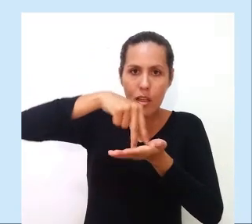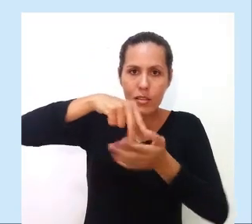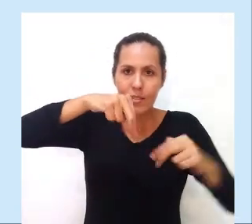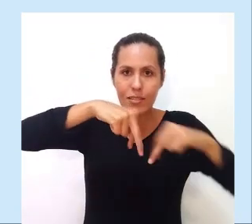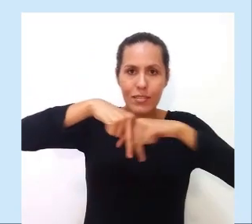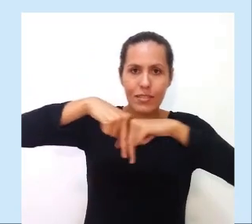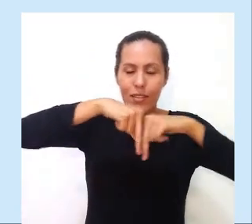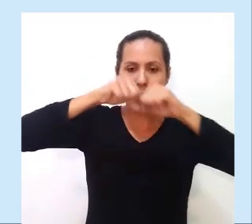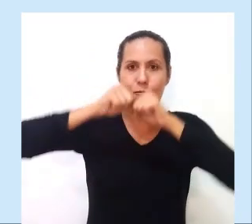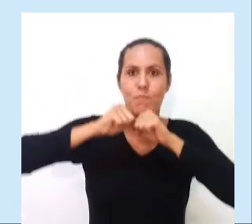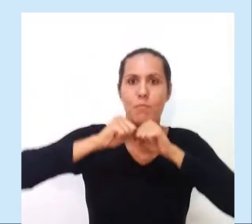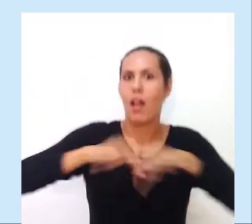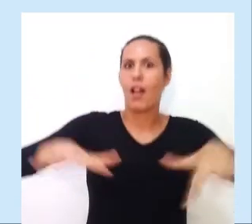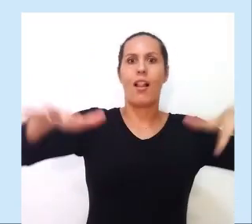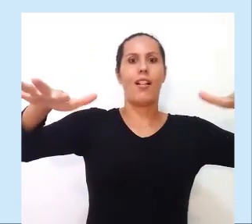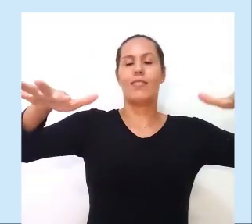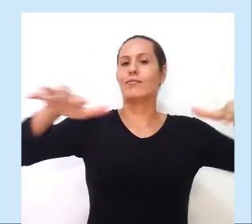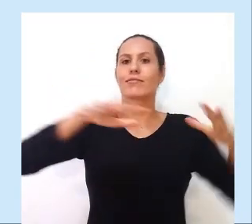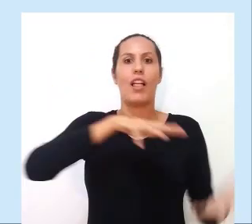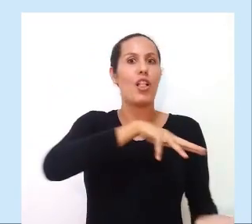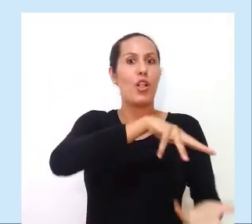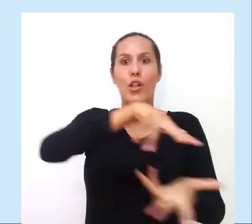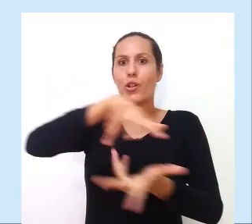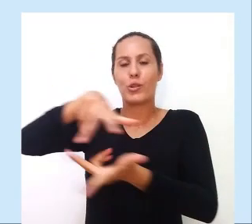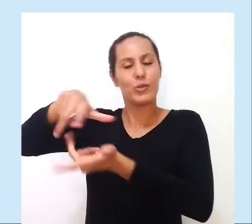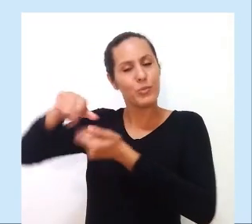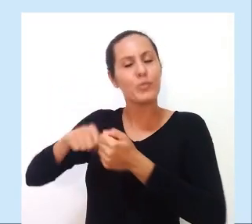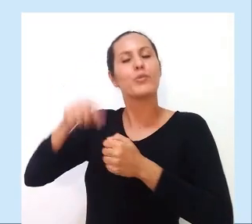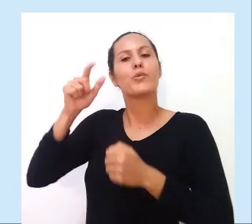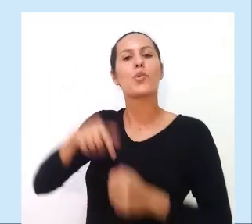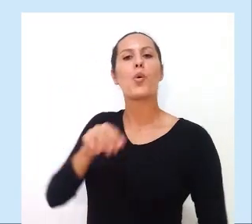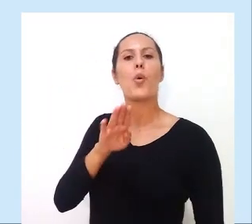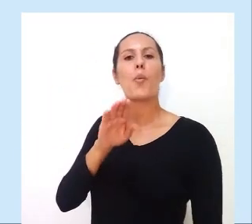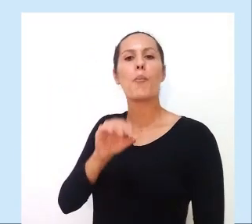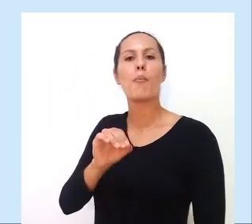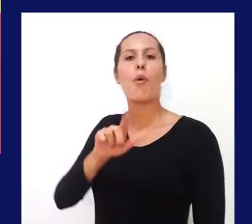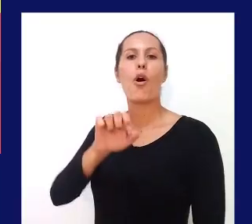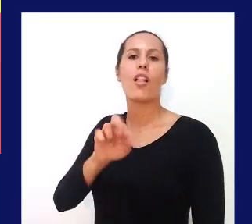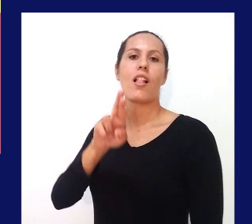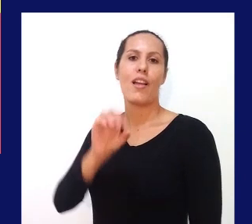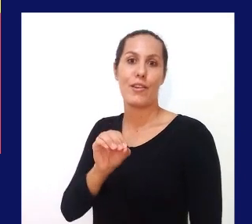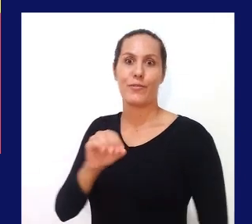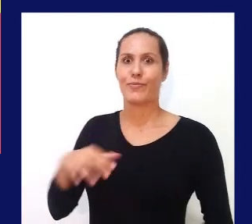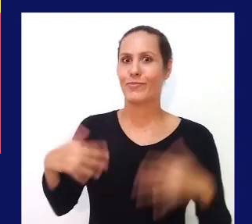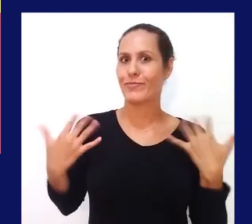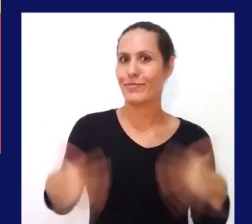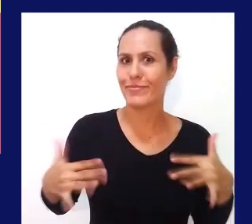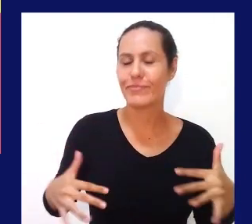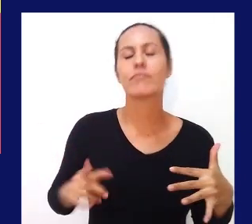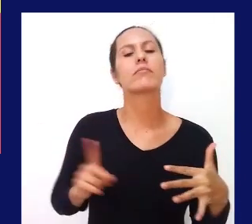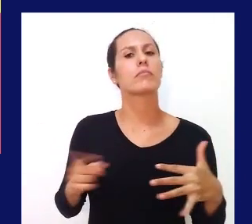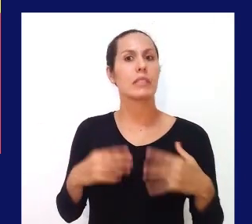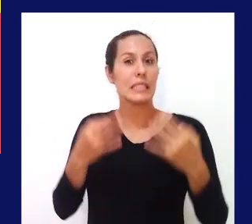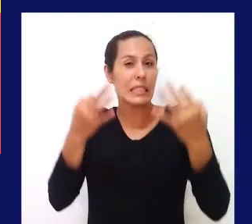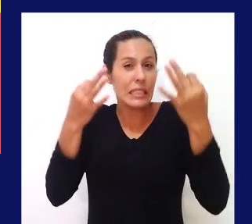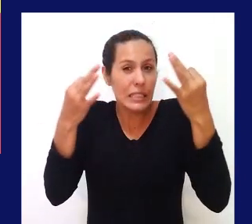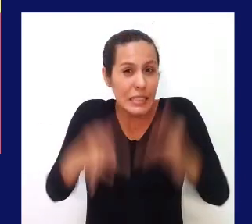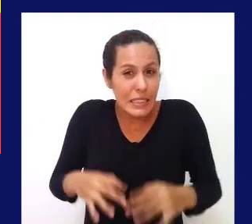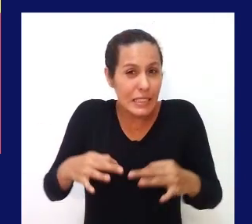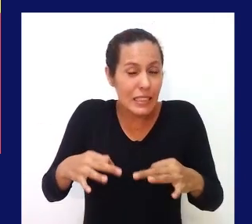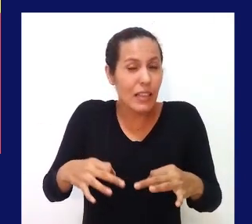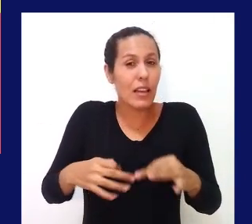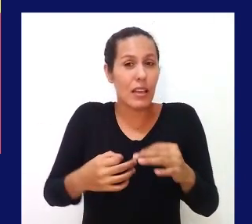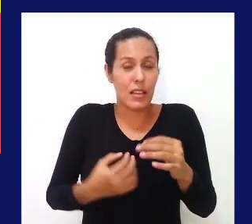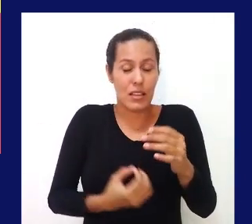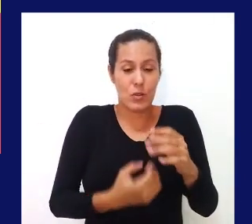disseminou, que apresentou para todo mundo, o mundo todo, melhor dizendo, o bolero. Embora não se tenha certeza